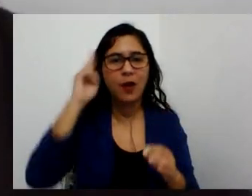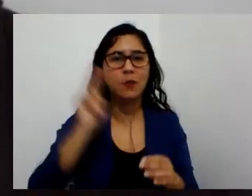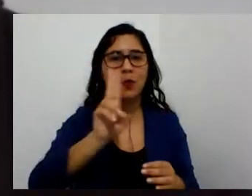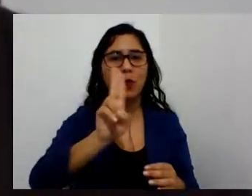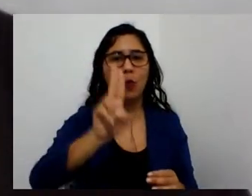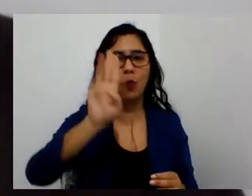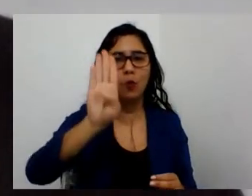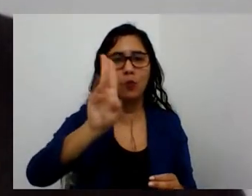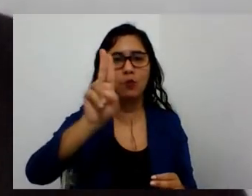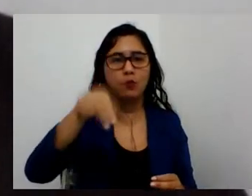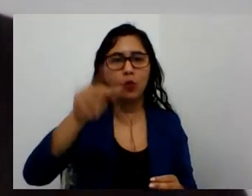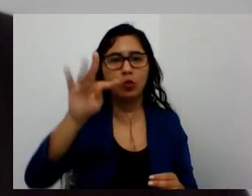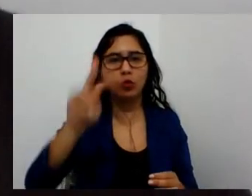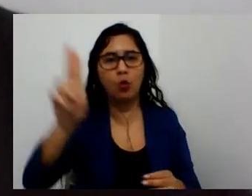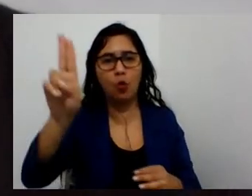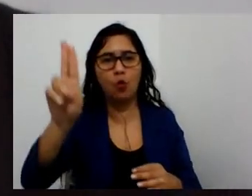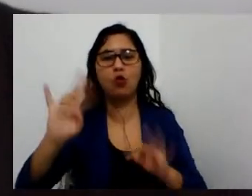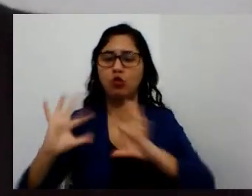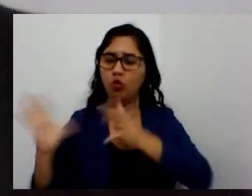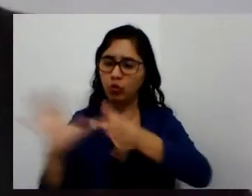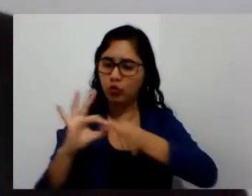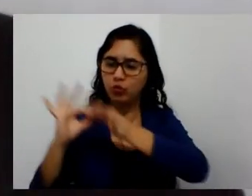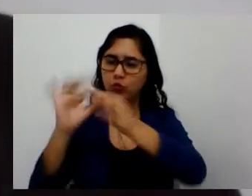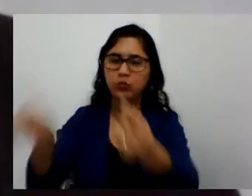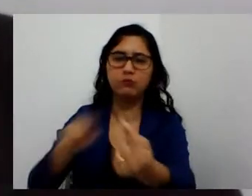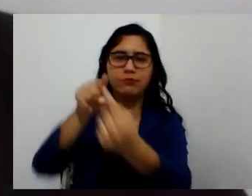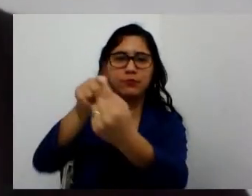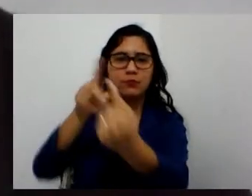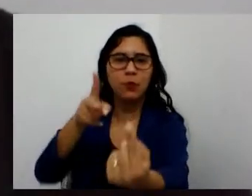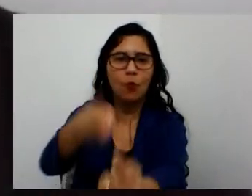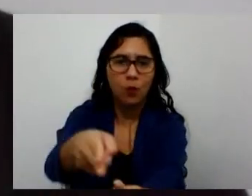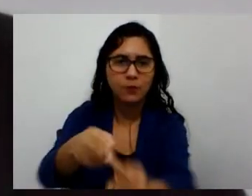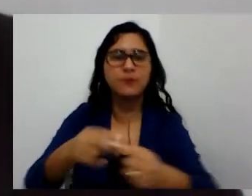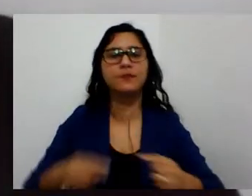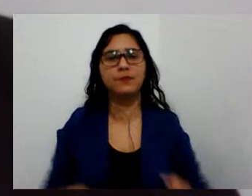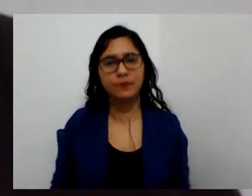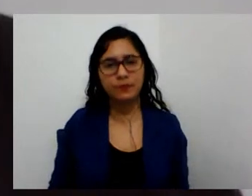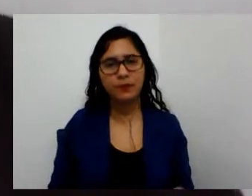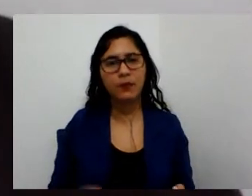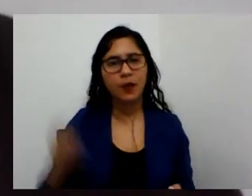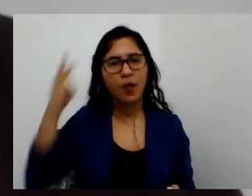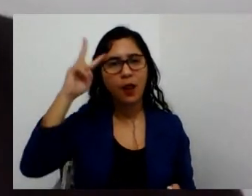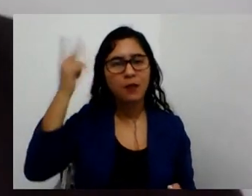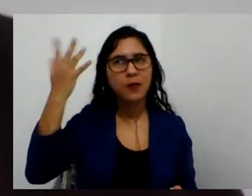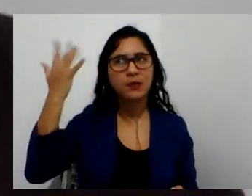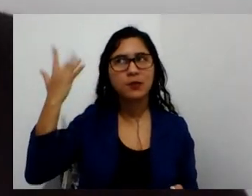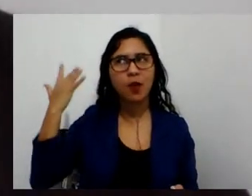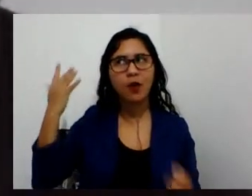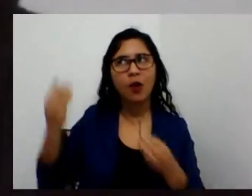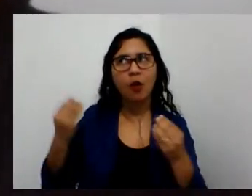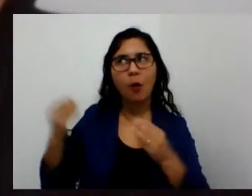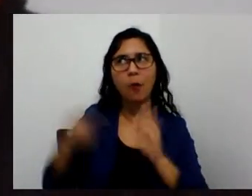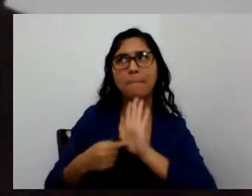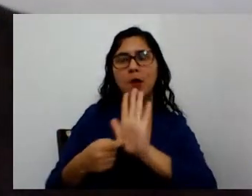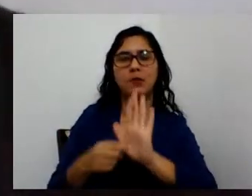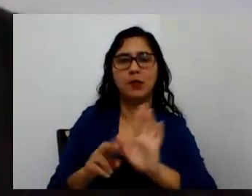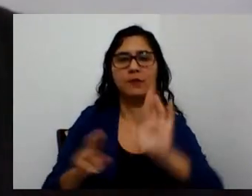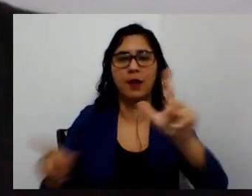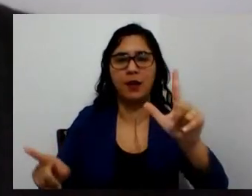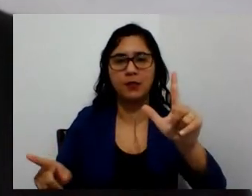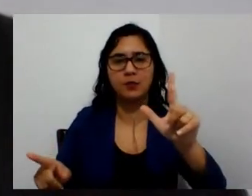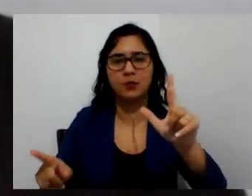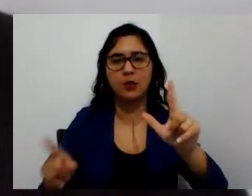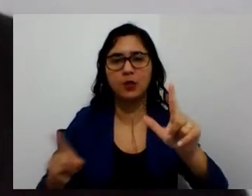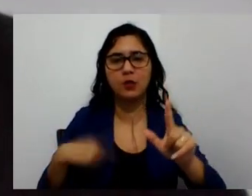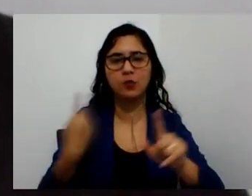juntos, por o mesmo ideal. Esse olhar na história nossa, como ter um sonho faz uma diferença. Nós temos que ser idealistas e ter